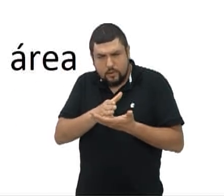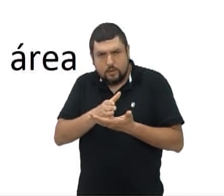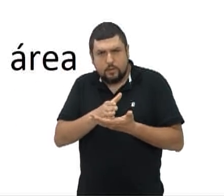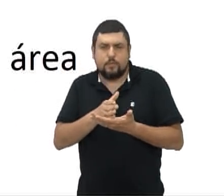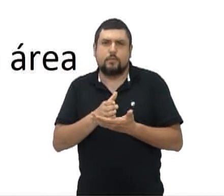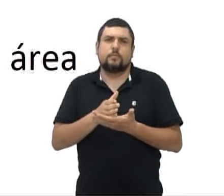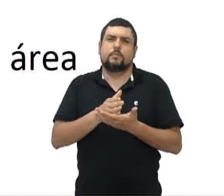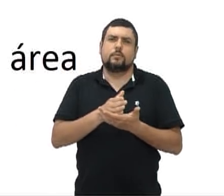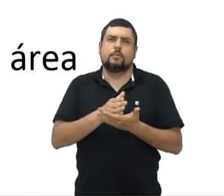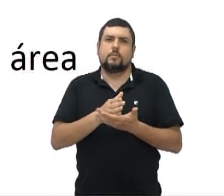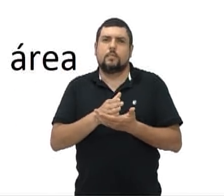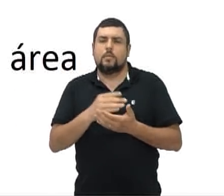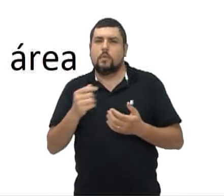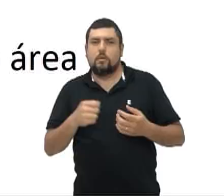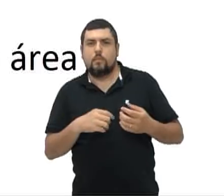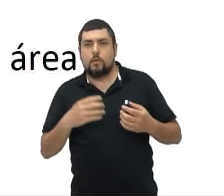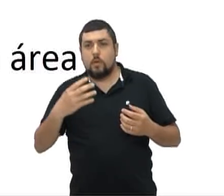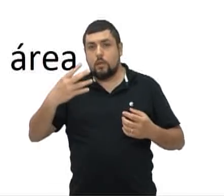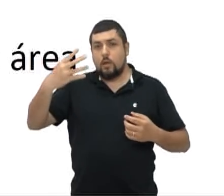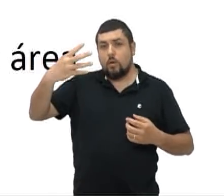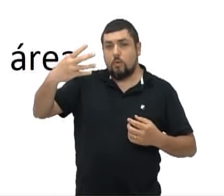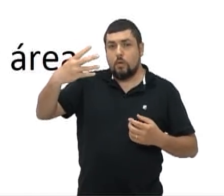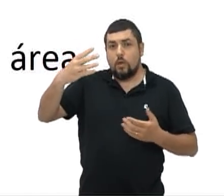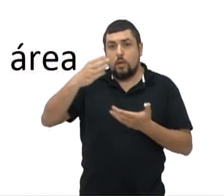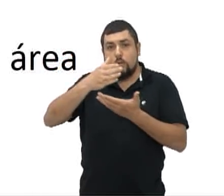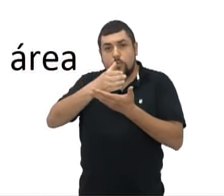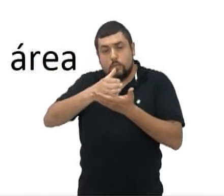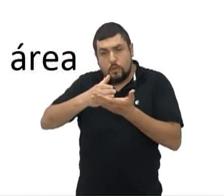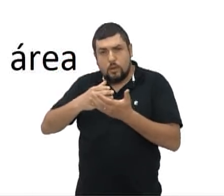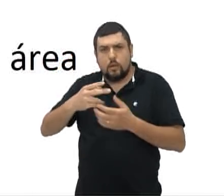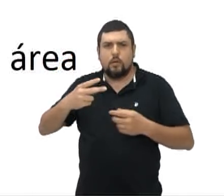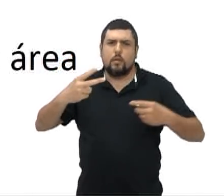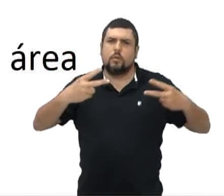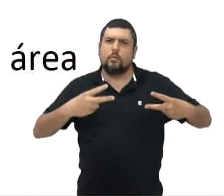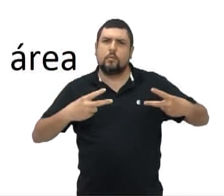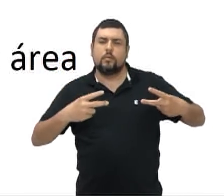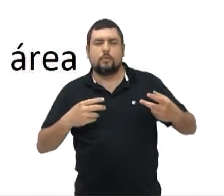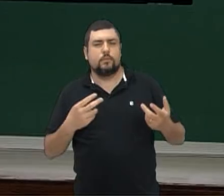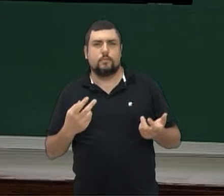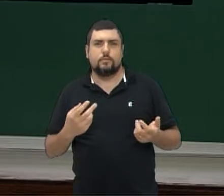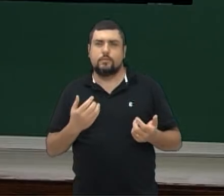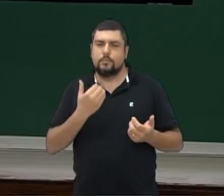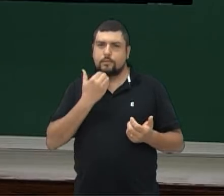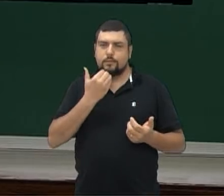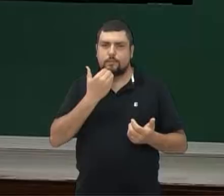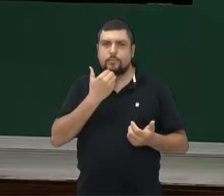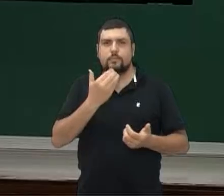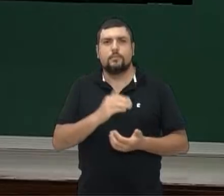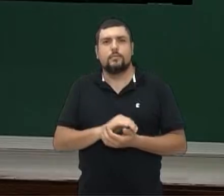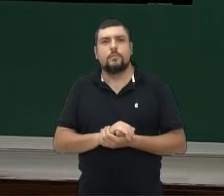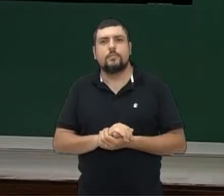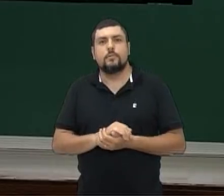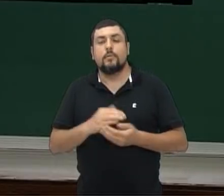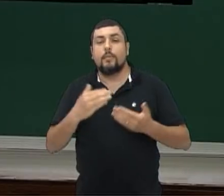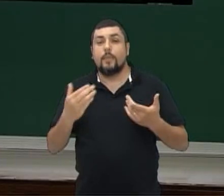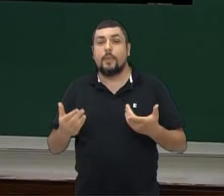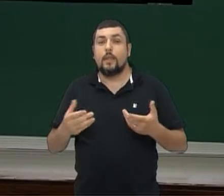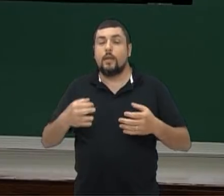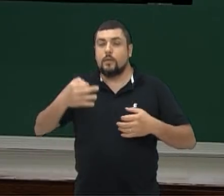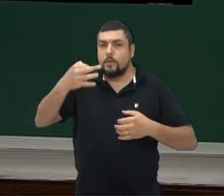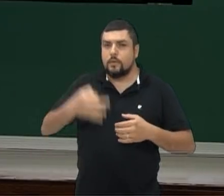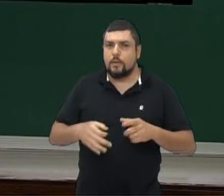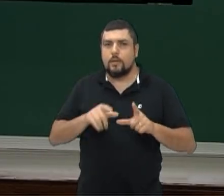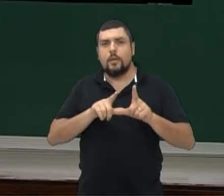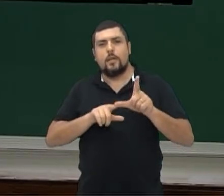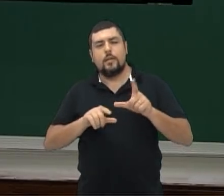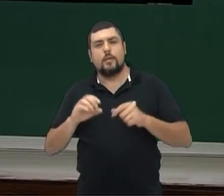ela tem tamanho 4, metade dela seria 2, então não corresponde. Então, nesse daqui, a alternativa seria a letra